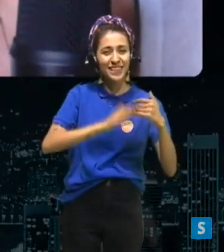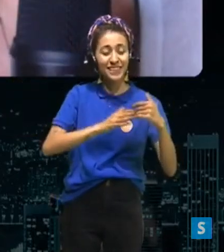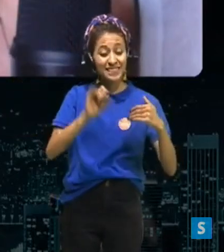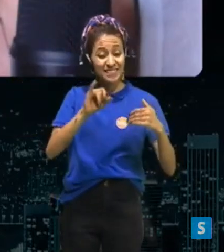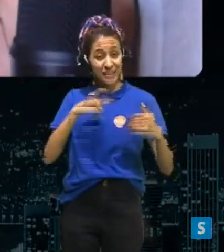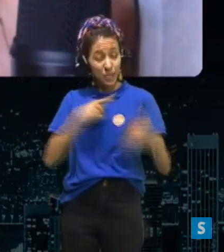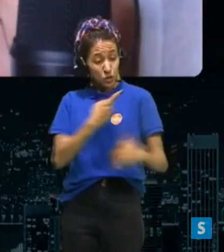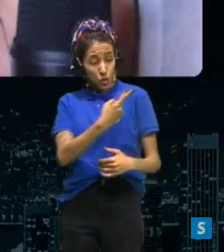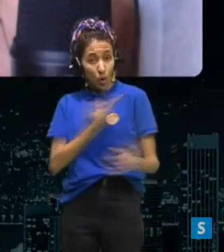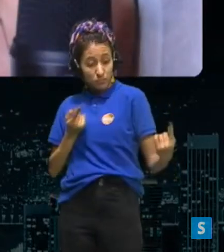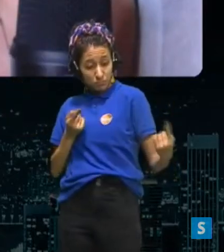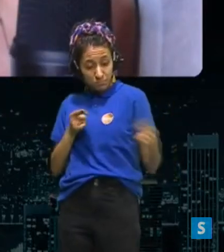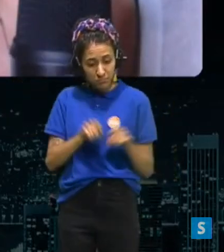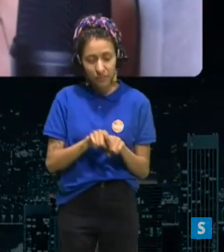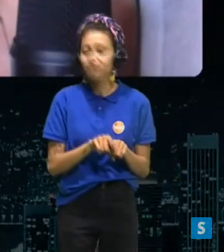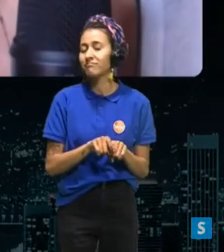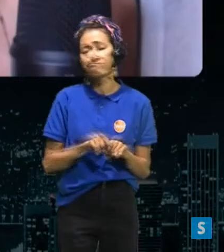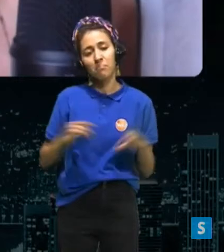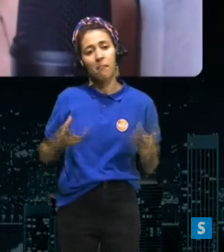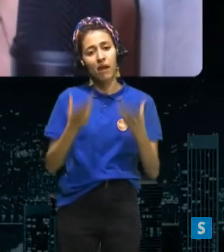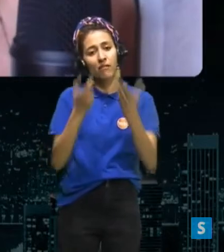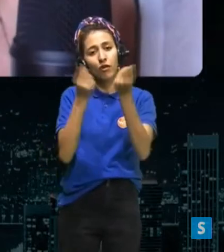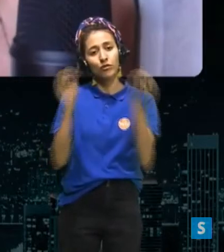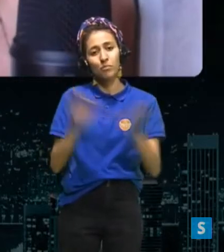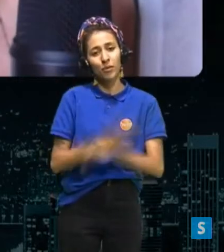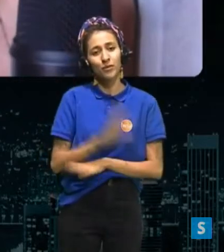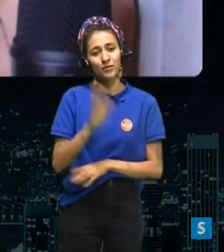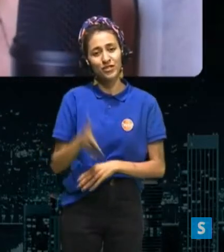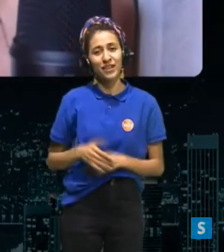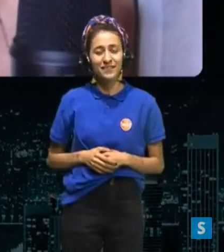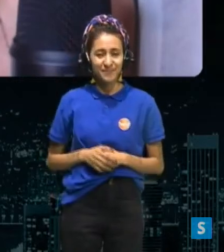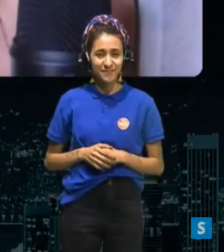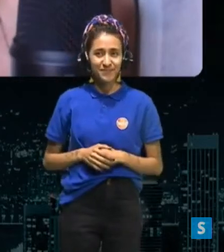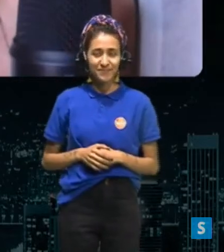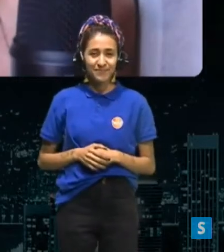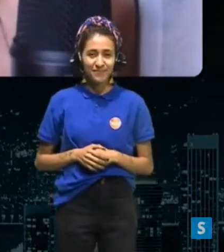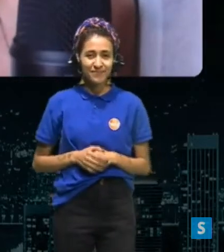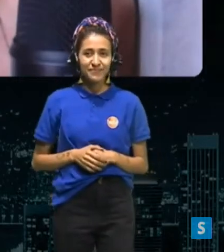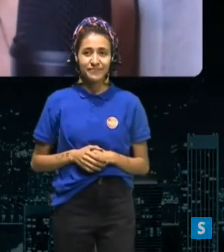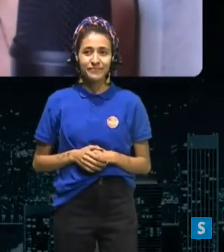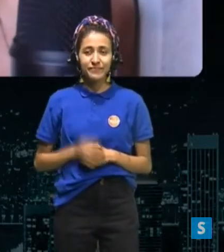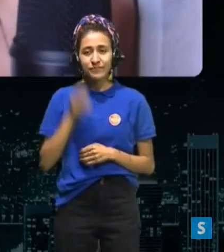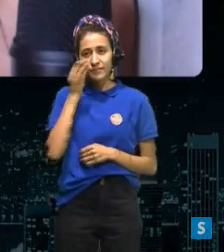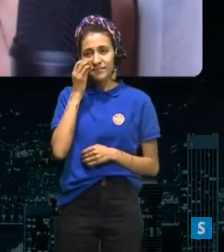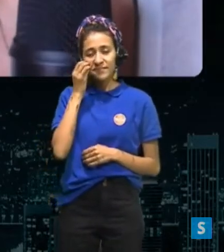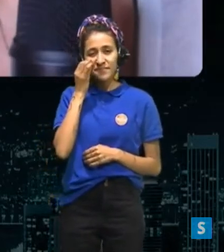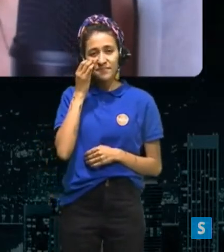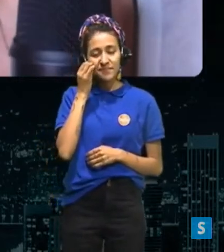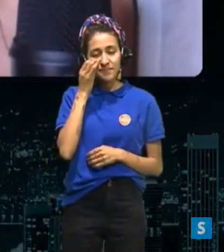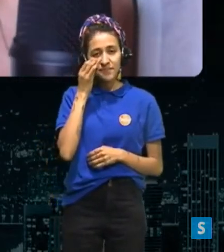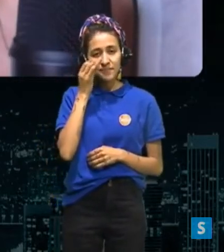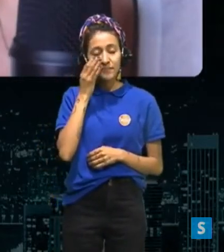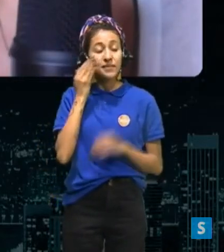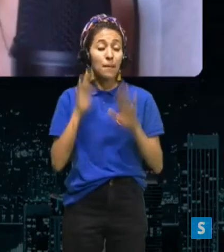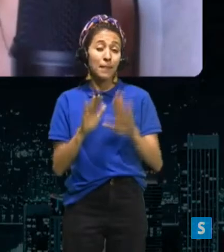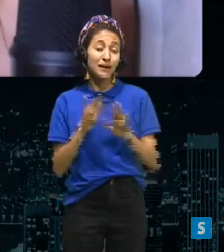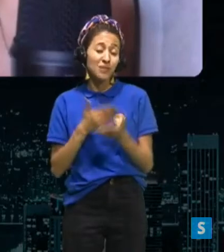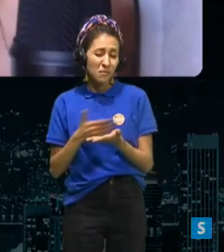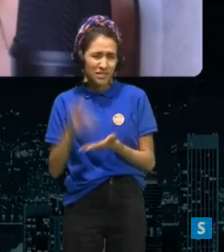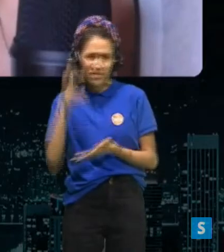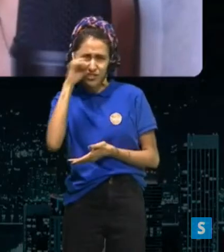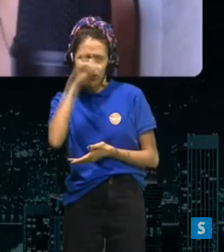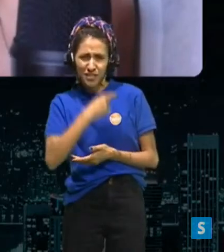quando você tem isso é muito Fantástico mas no começo a gente sempre se sente desconfortável É